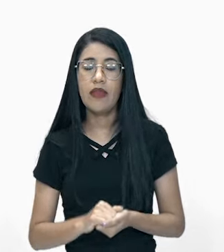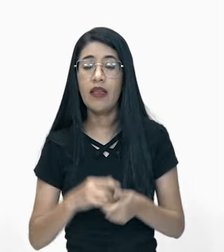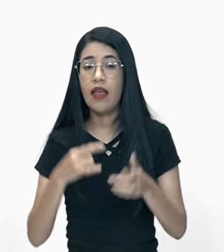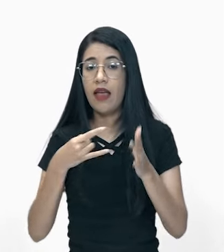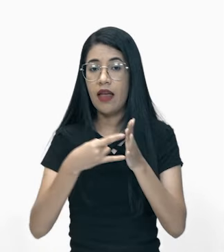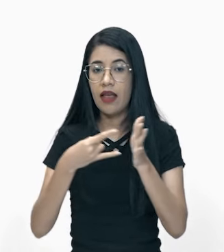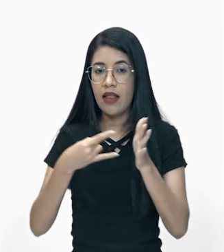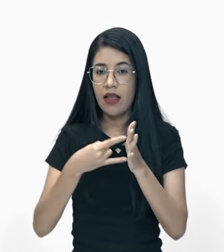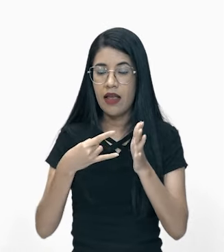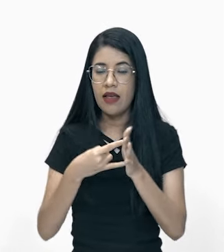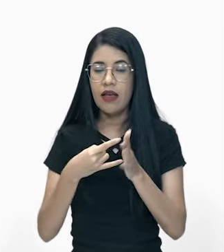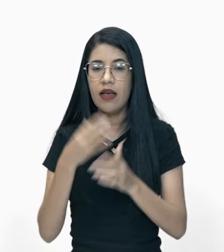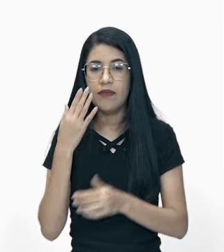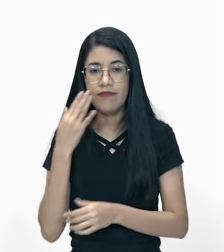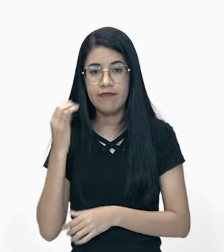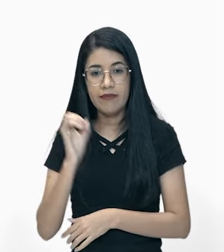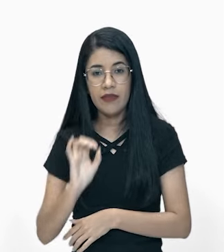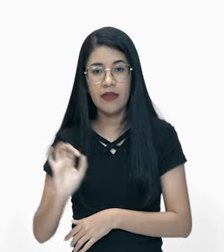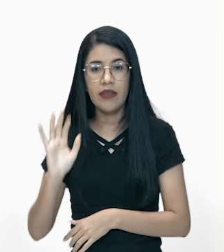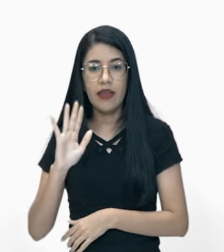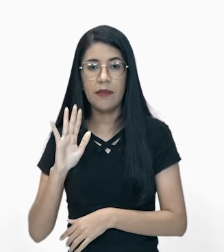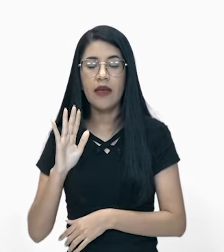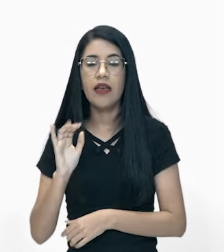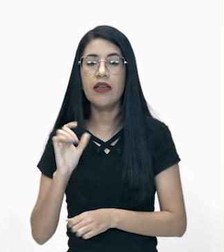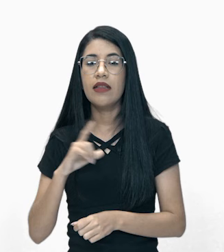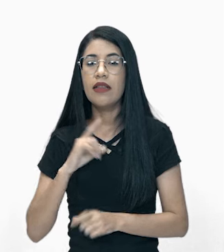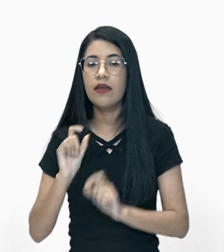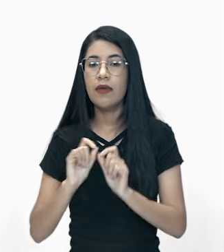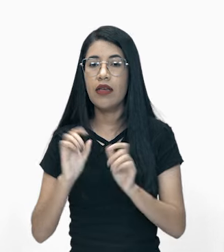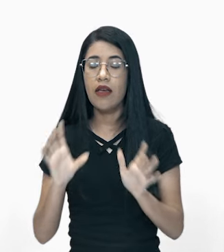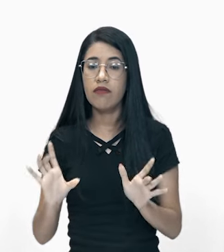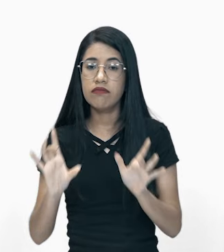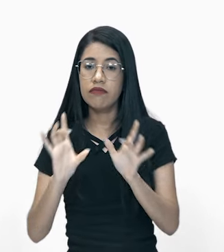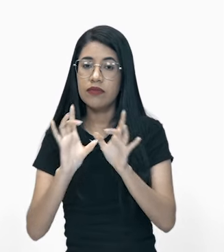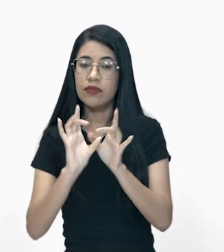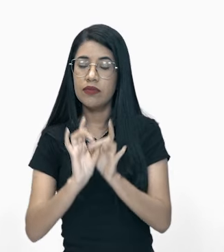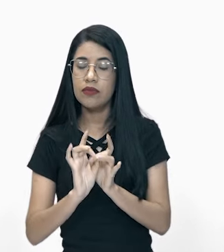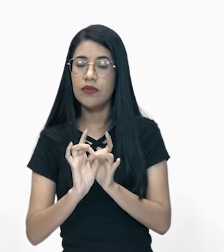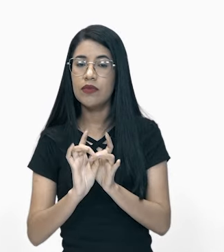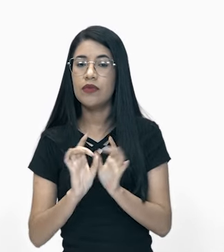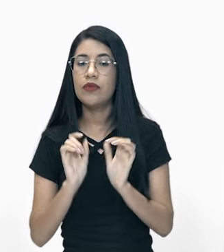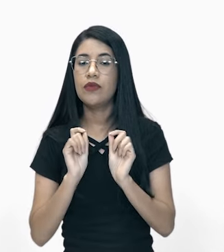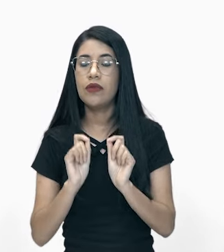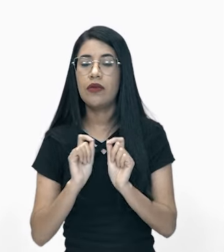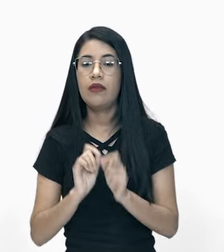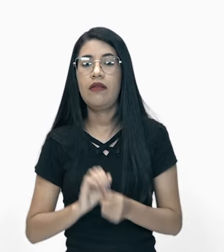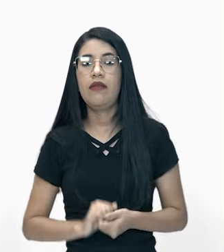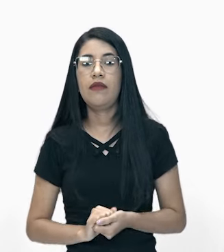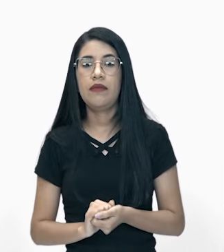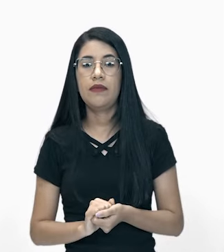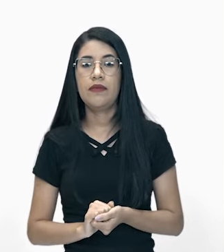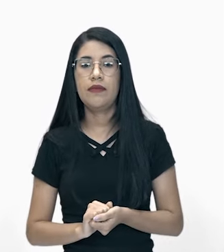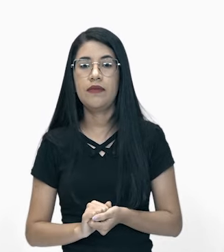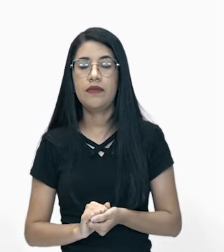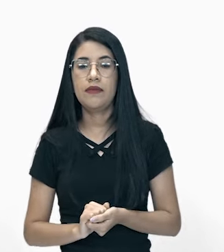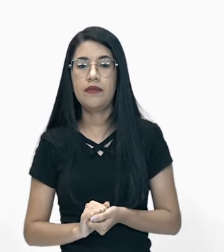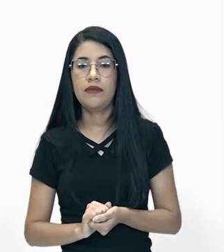eletromagnéticas, como nós temos aqui na imagem, é uma junção de quem? Como eu disse,